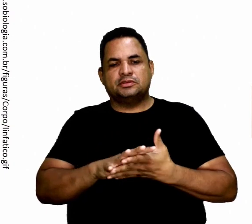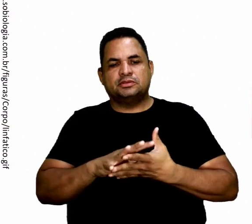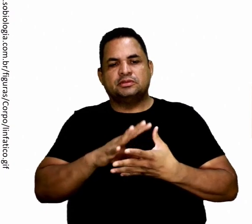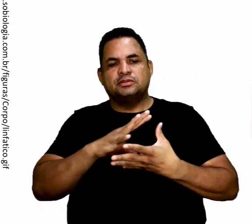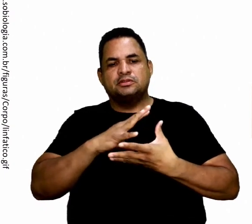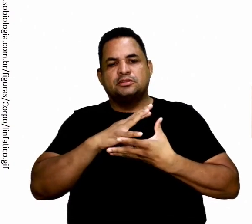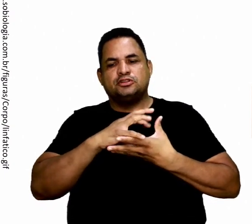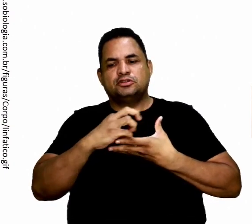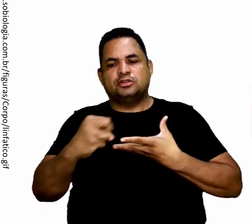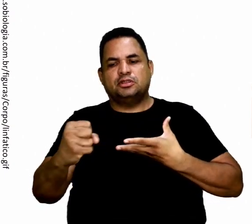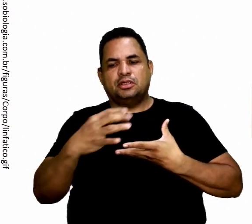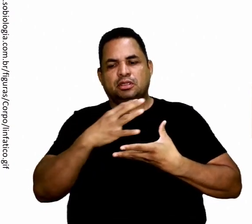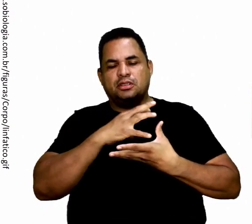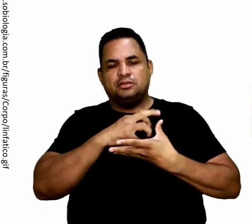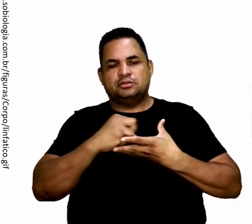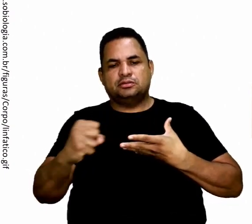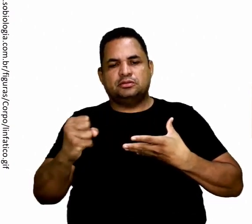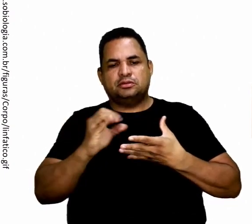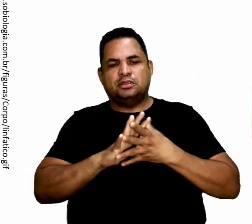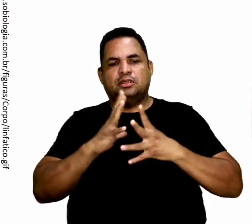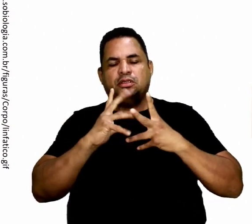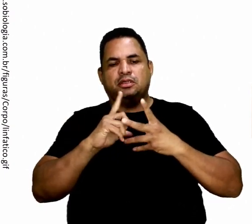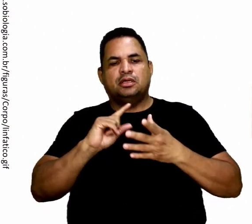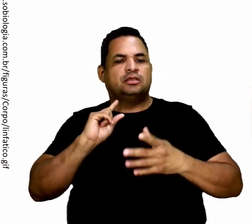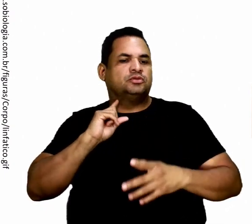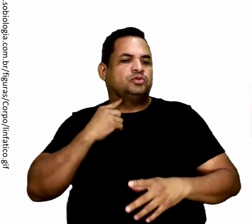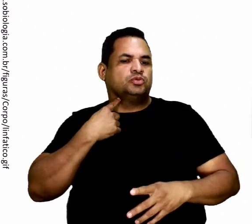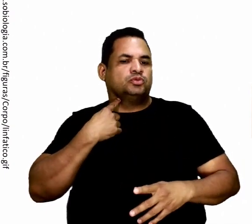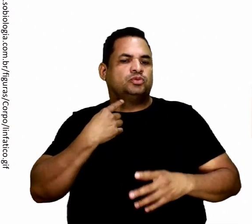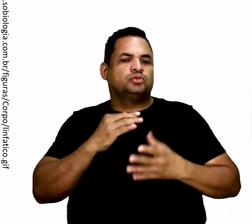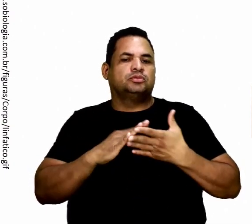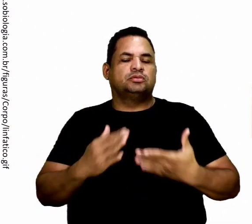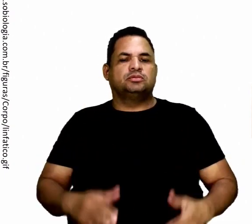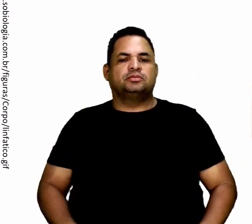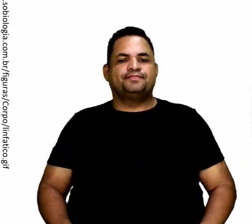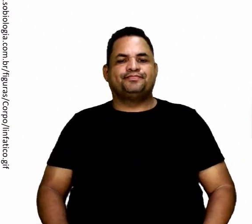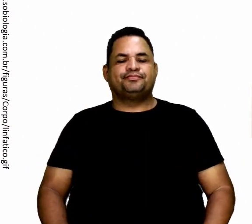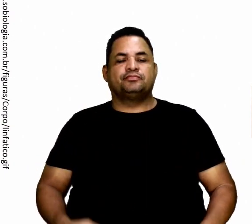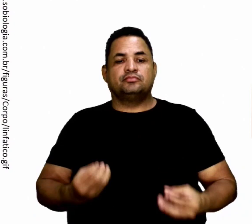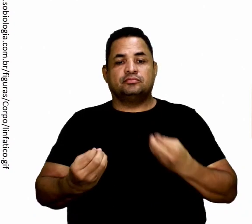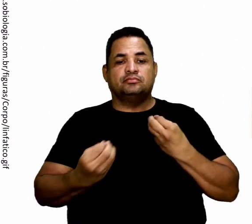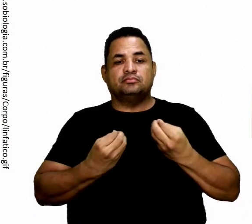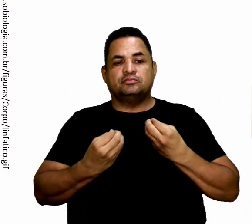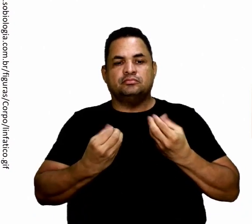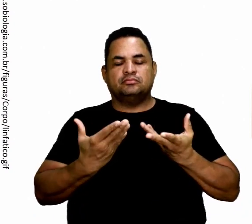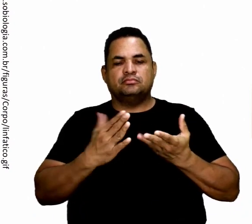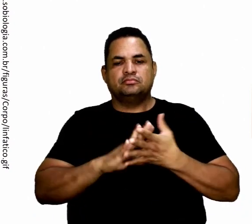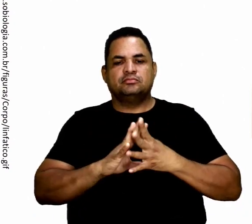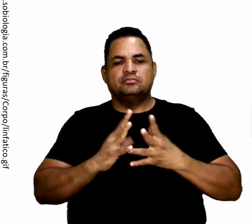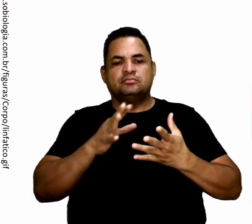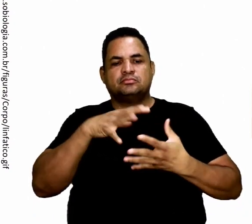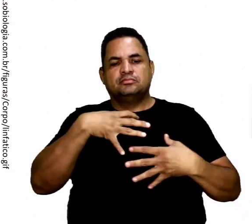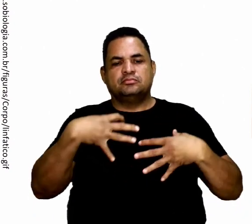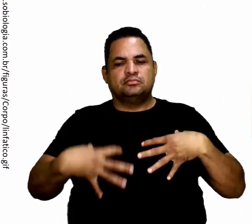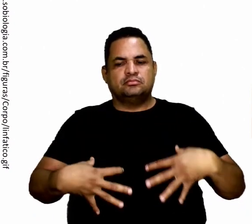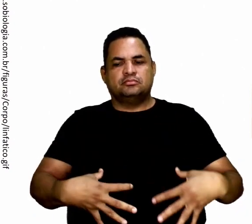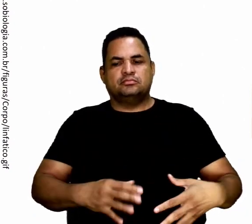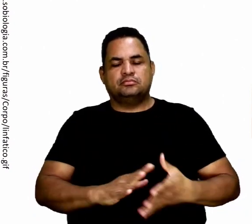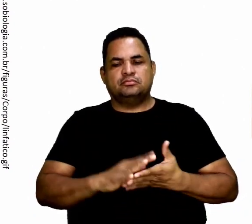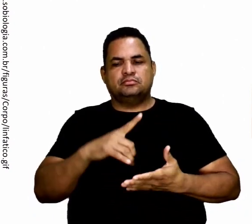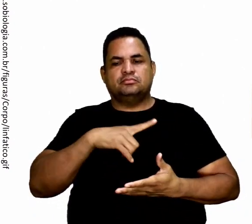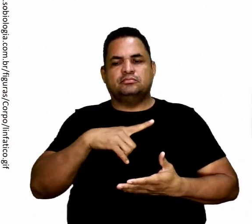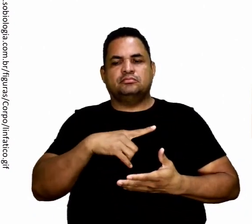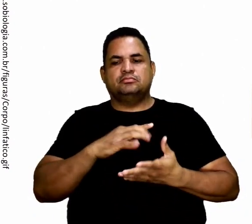impurezas dos fluidos que estão em excesso nos tecidos corporais. Então, olha como é que é interessante, né? Em todo lugar precisa ter